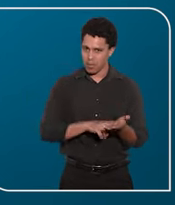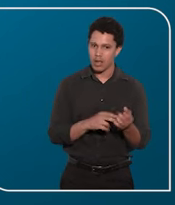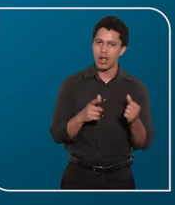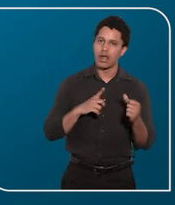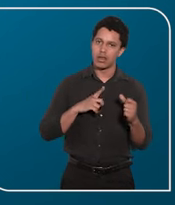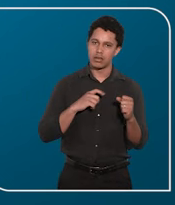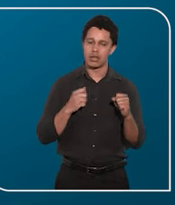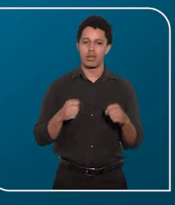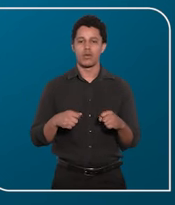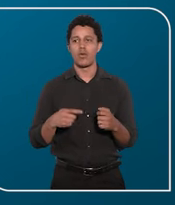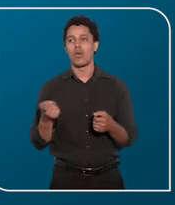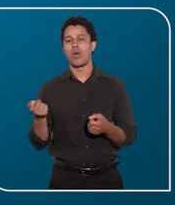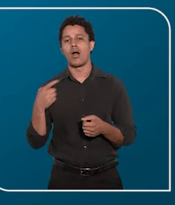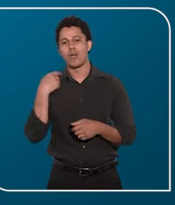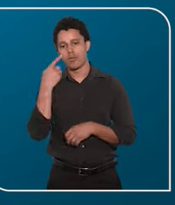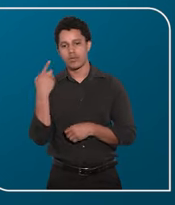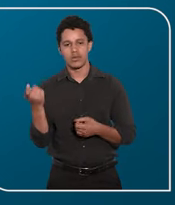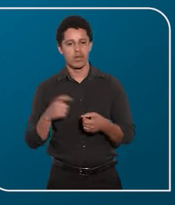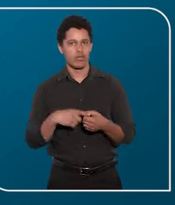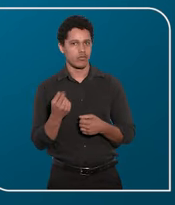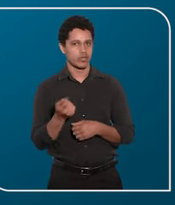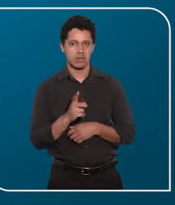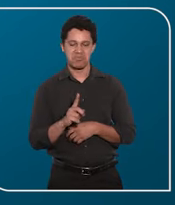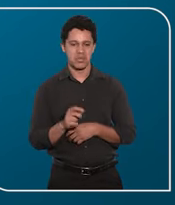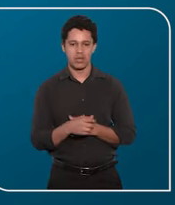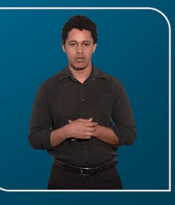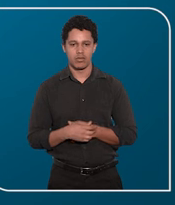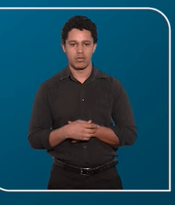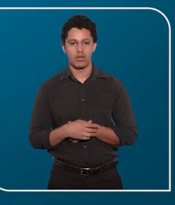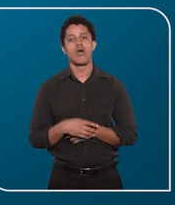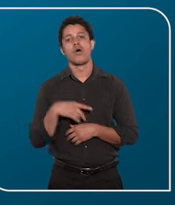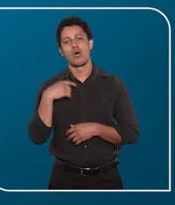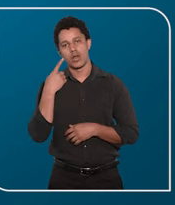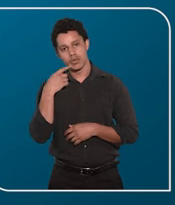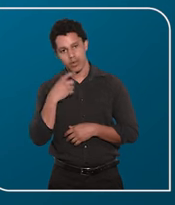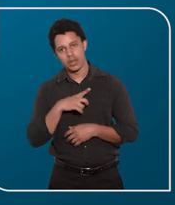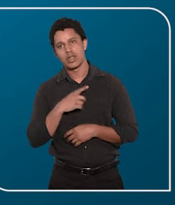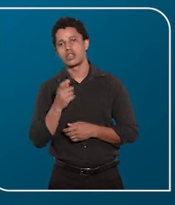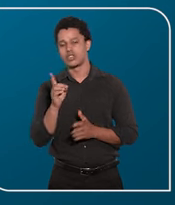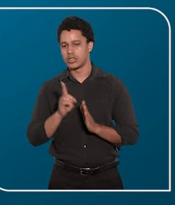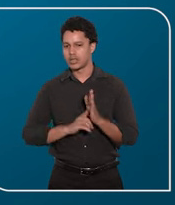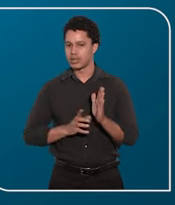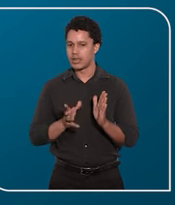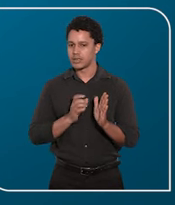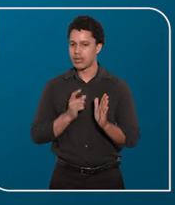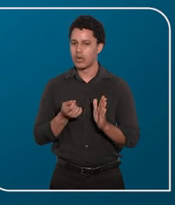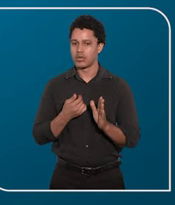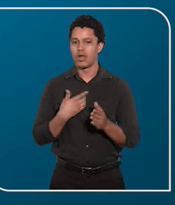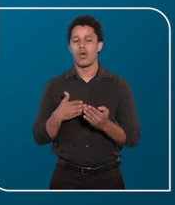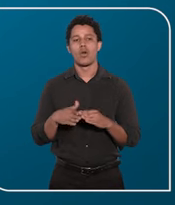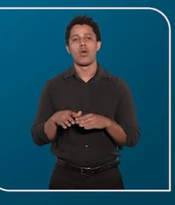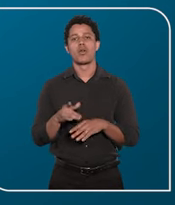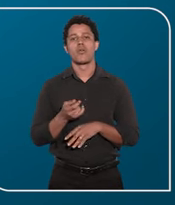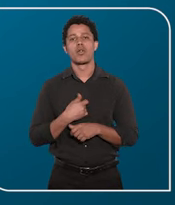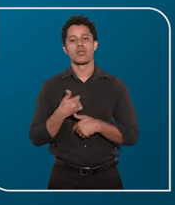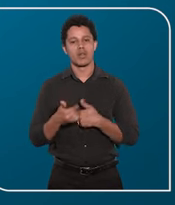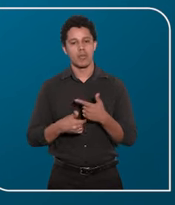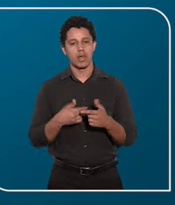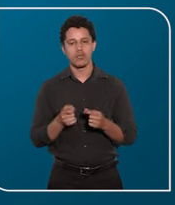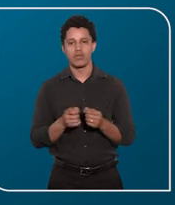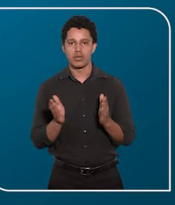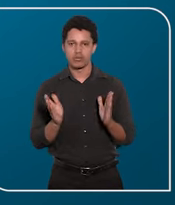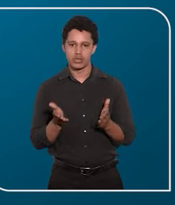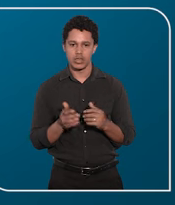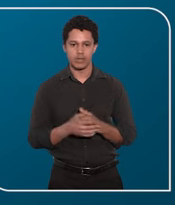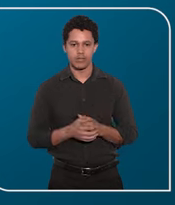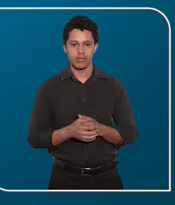que o advogado devolva os honorários? Não. O advogado tem direito de receber os seus honorários proporcionalmente ao trabalho desenvolvido. E a